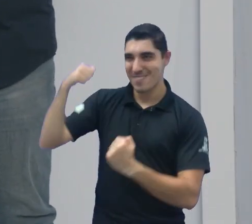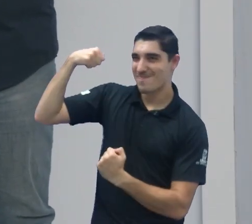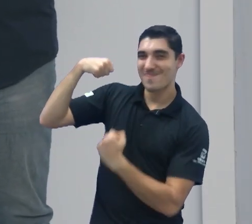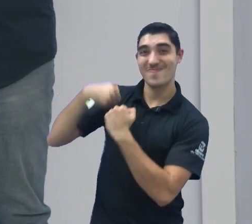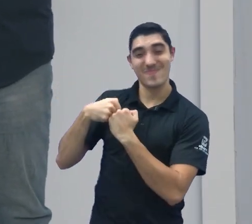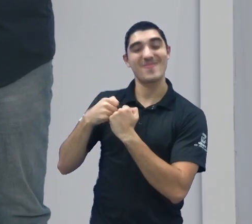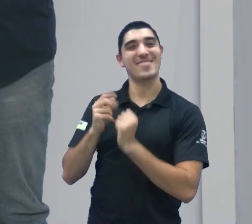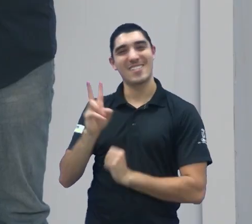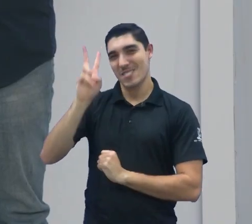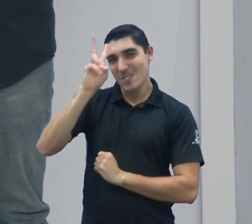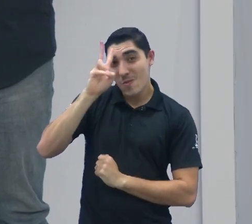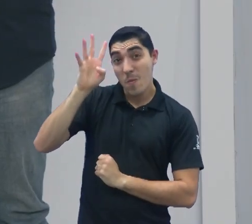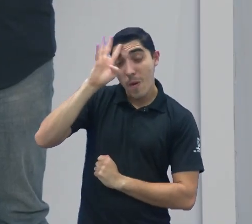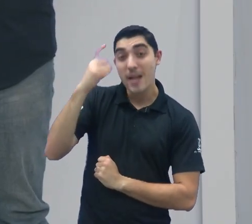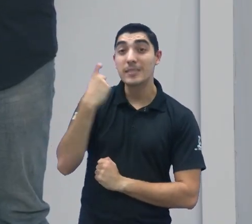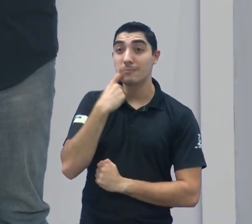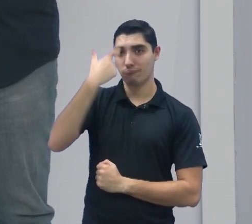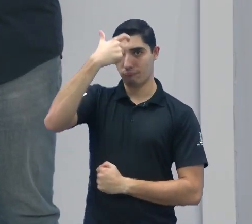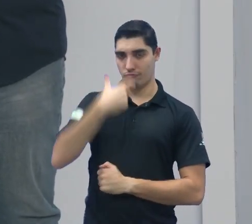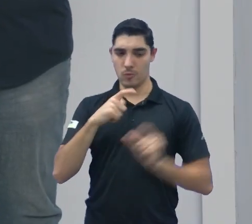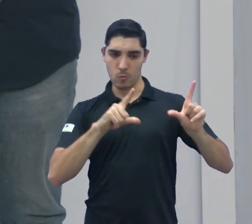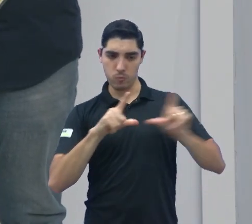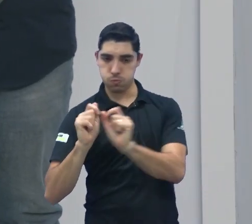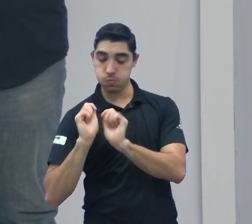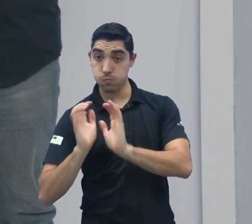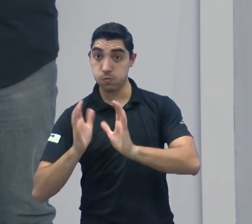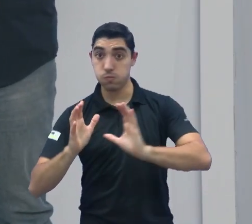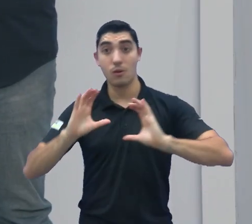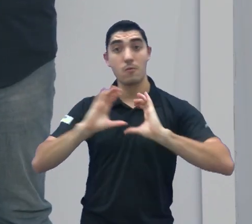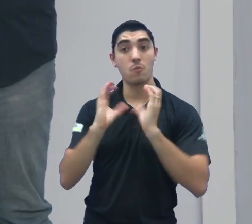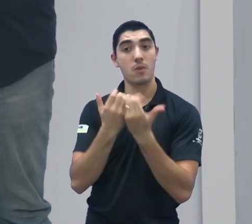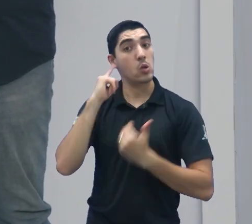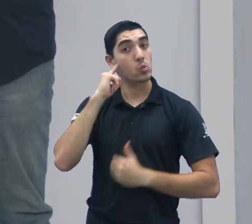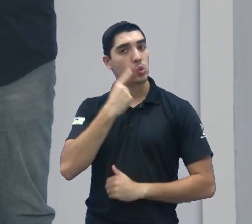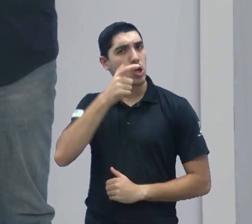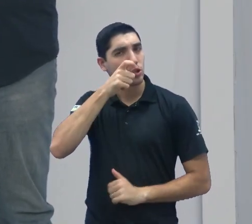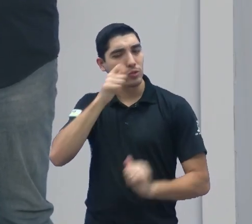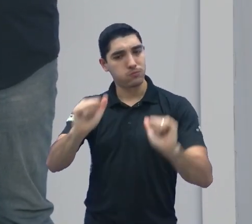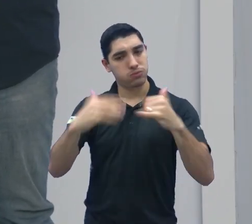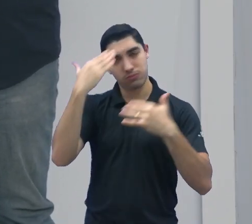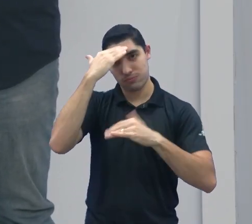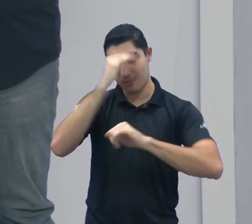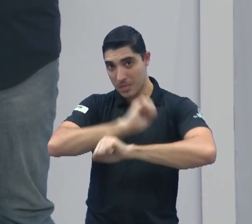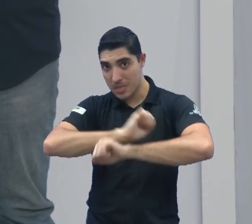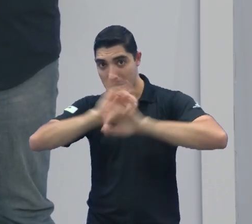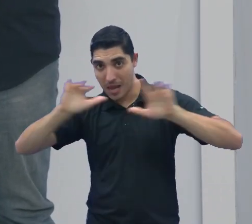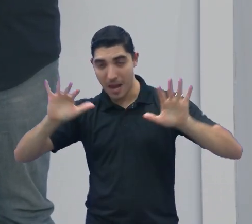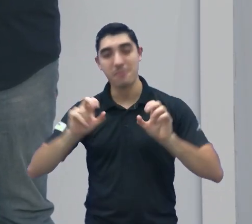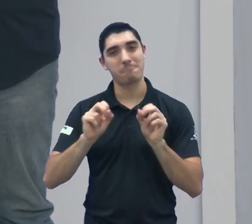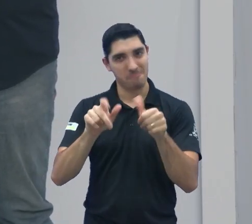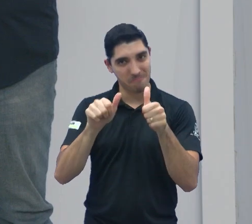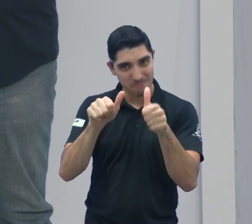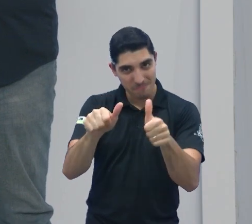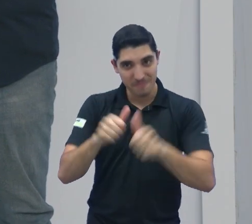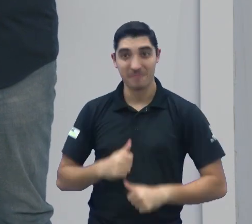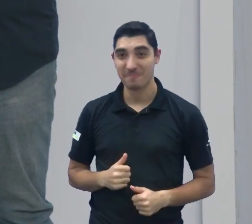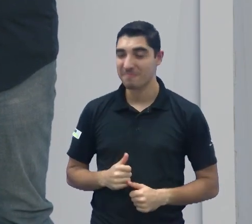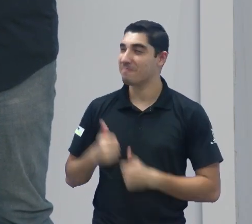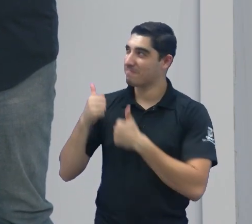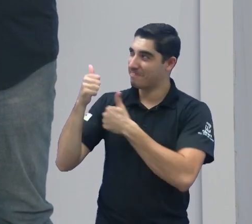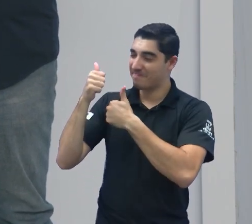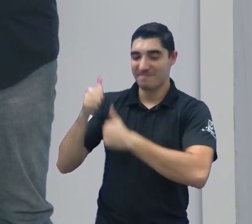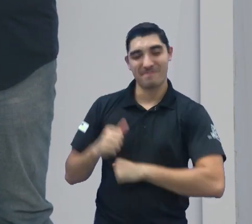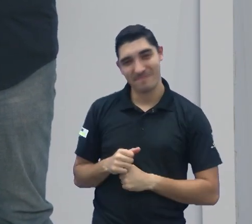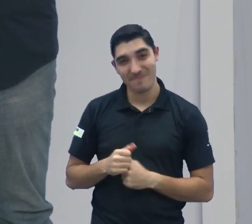toda segunda, quarta e sexta. O Luizão que sempre leva a informação para a comunidade surda que acompanha o nosso programa, tá certo? E olha só, a